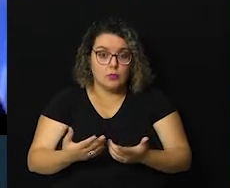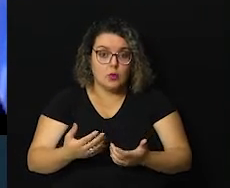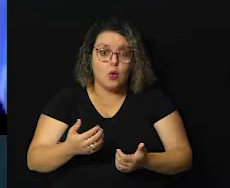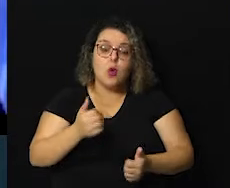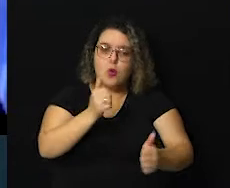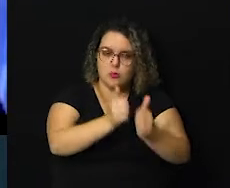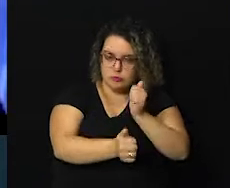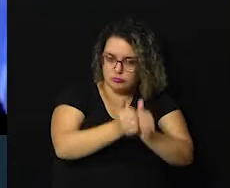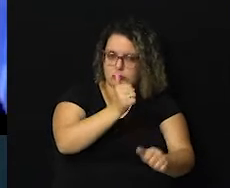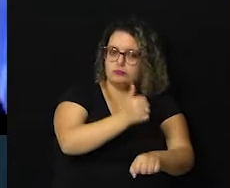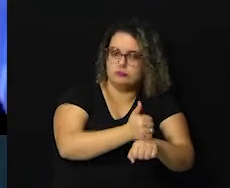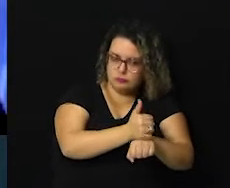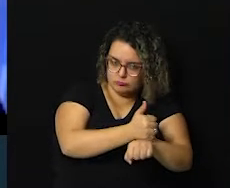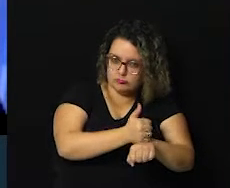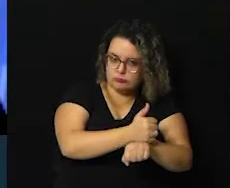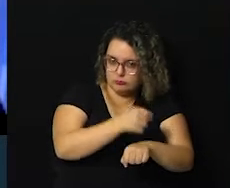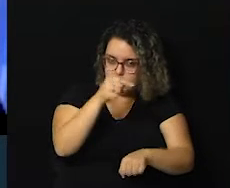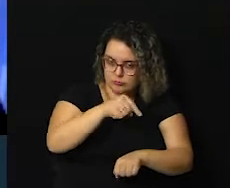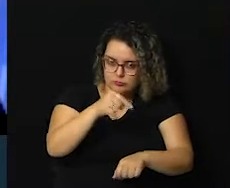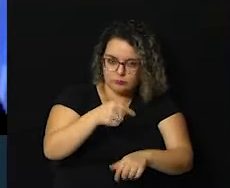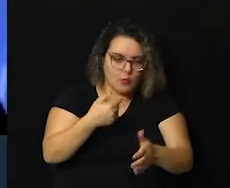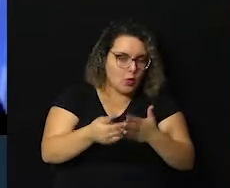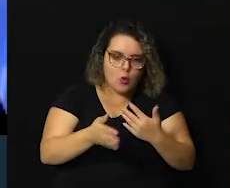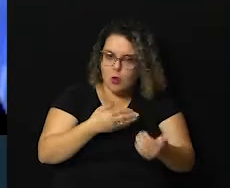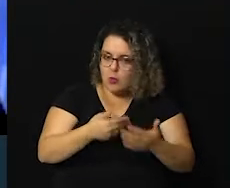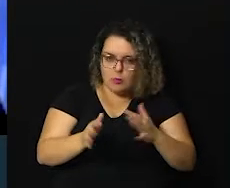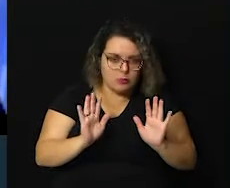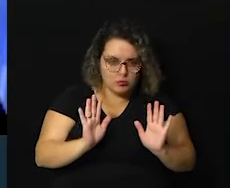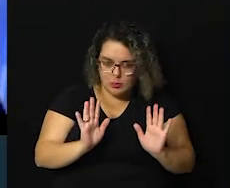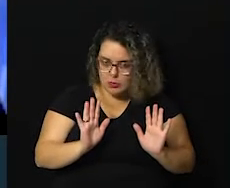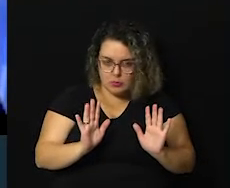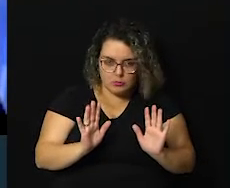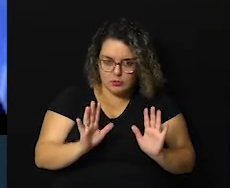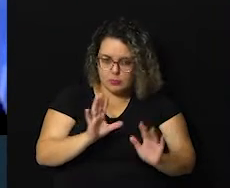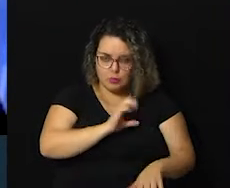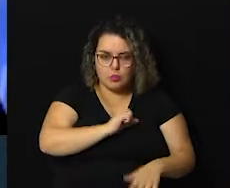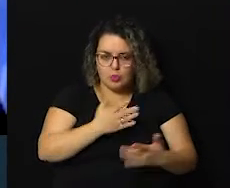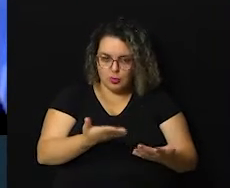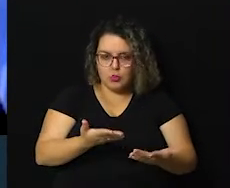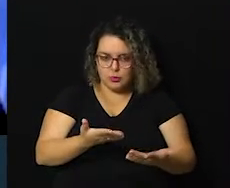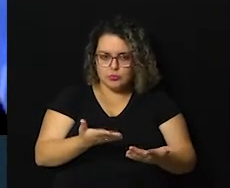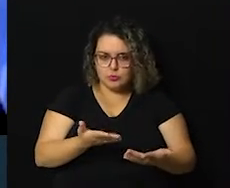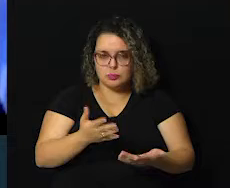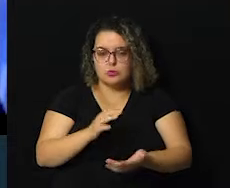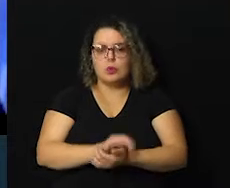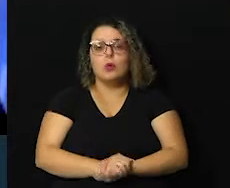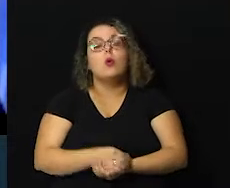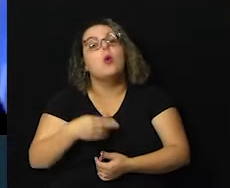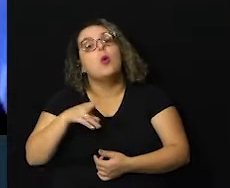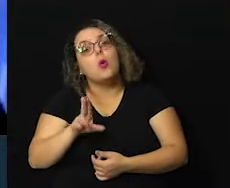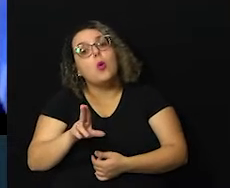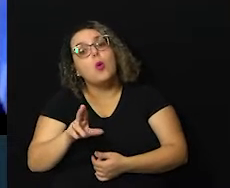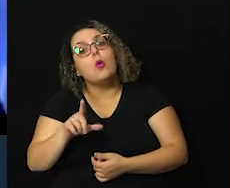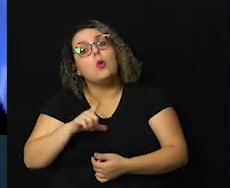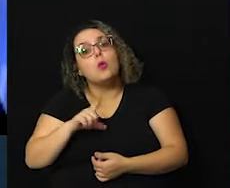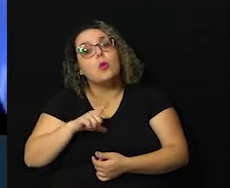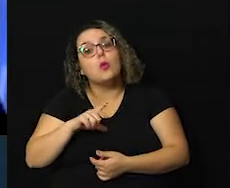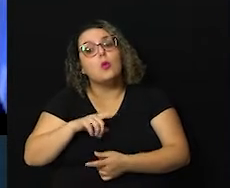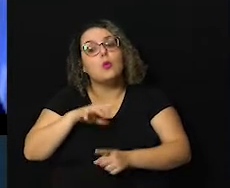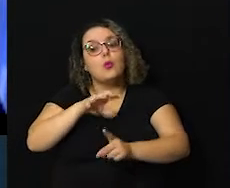um jogador profissional de esportes seja lá qual for o jogo que ele ou ela goste e a pessoa goste